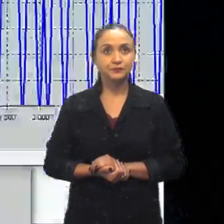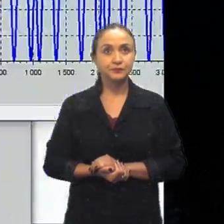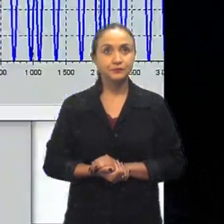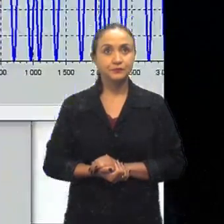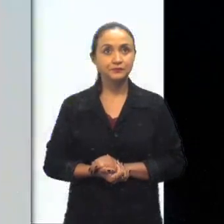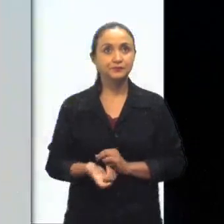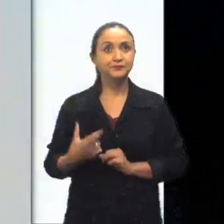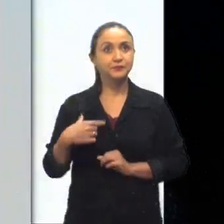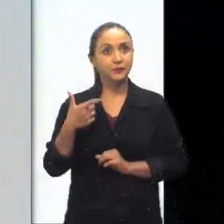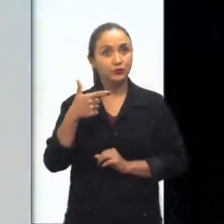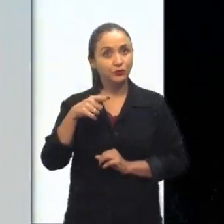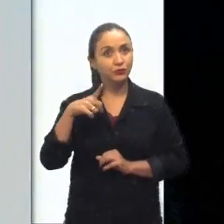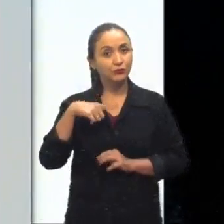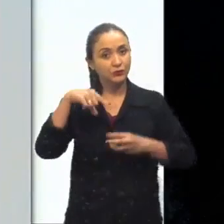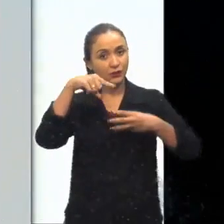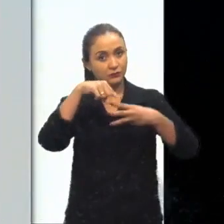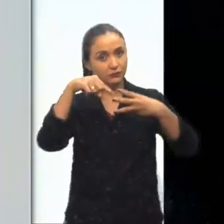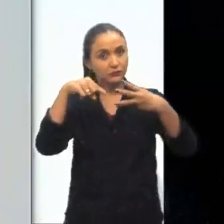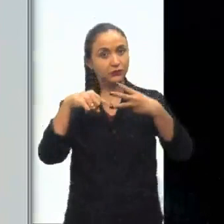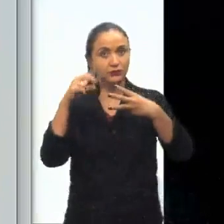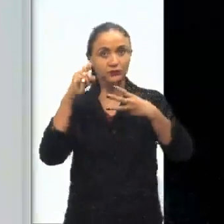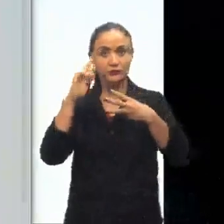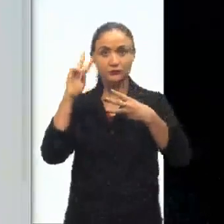Temos de novo os 3 gráficos.